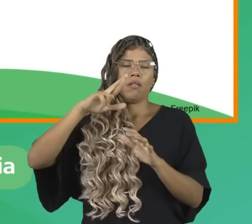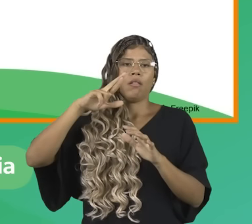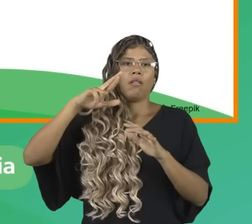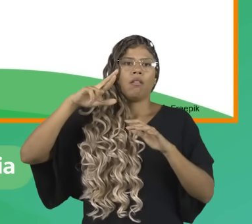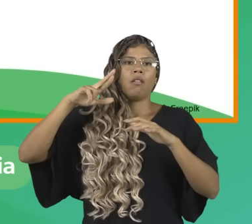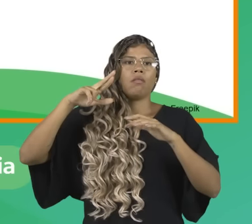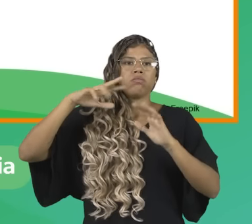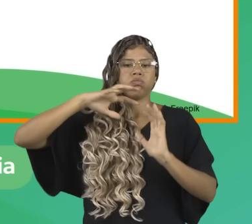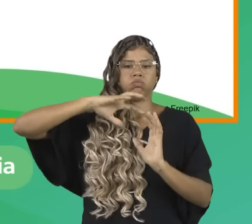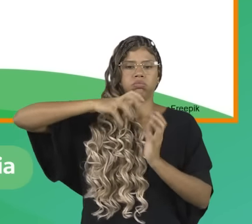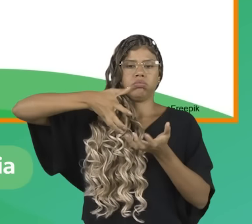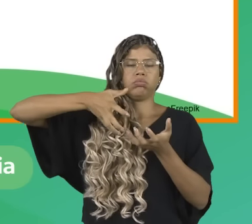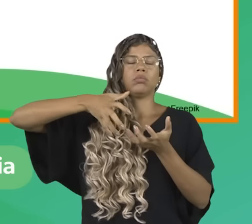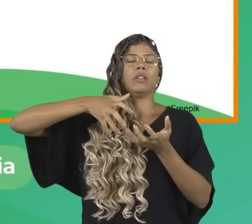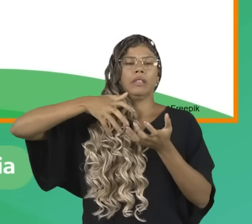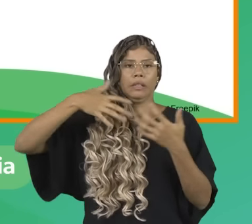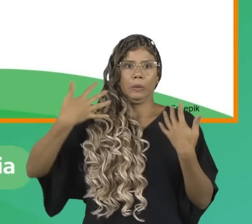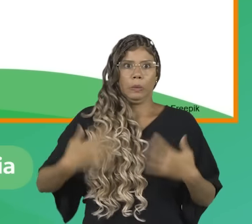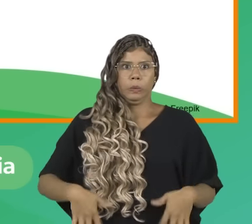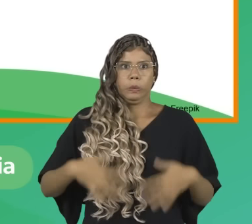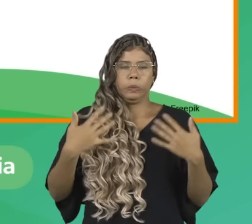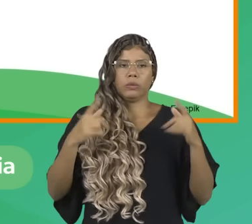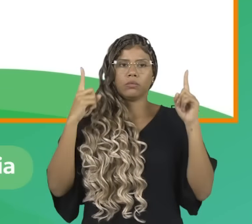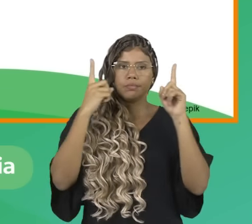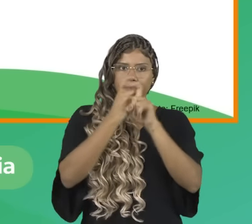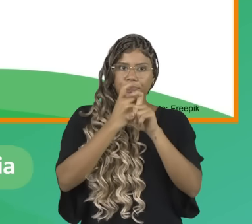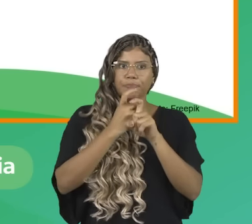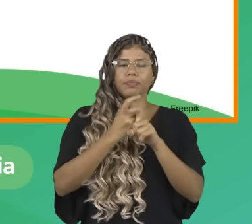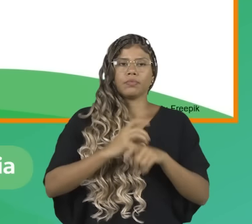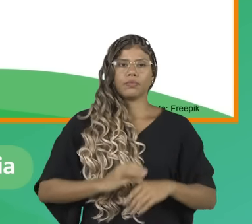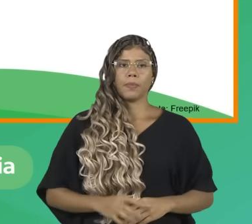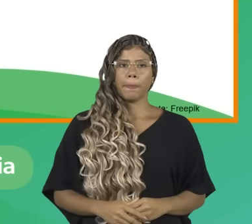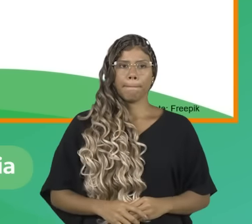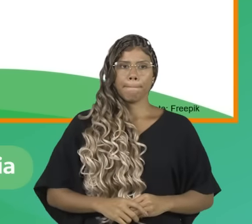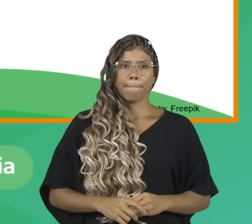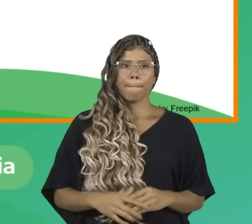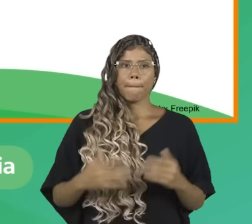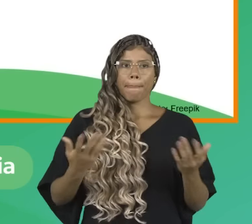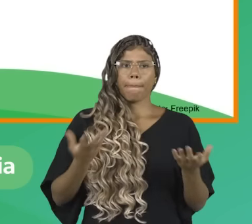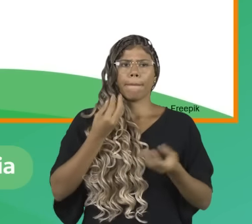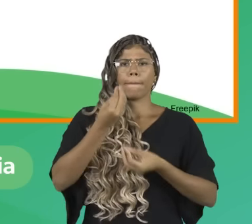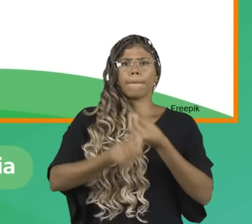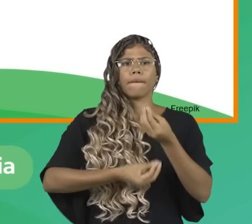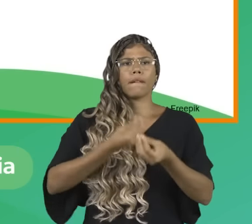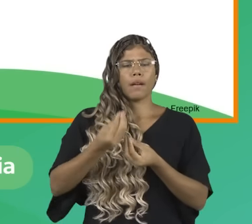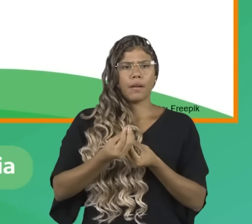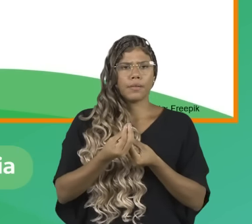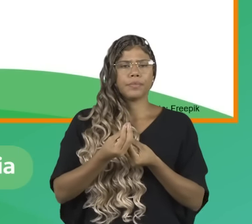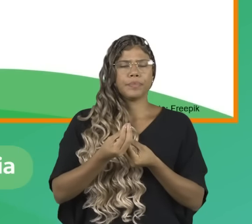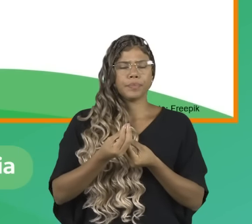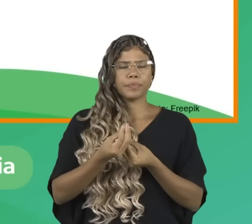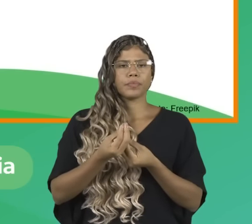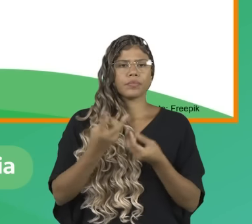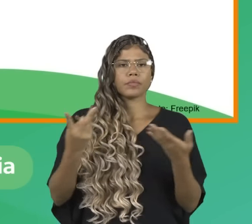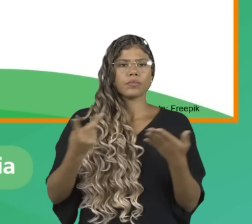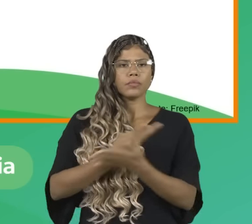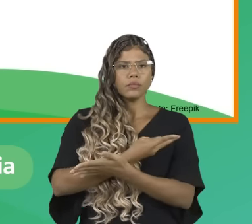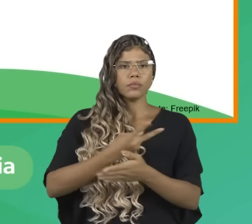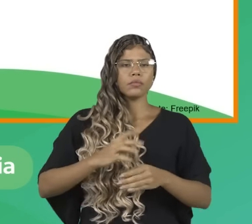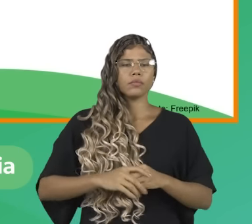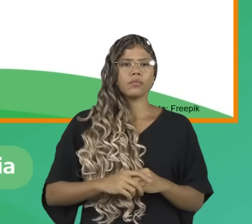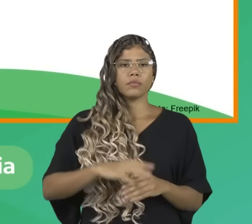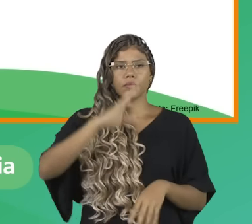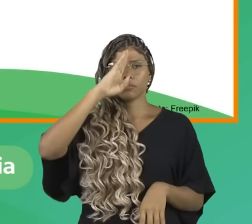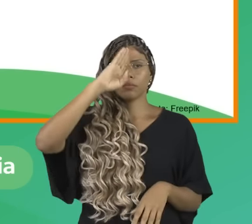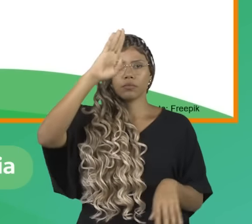planeta. Bom, e de que maneira está sendo contribuído? Principalmente com a questão